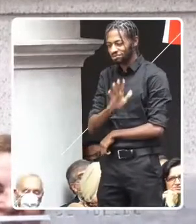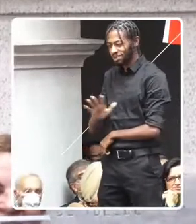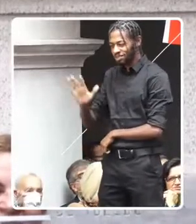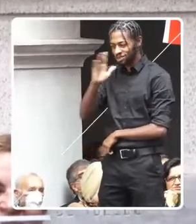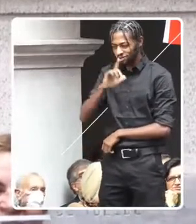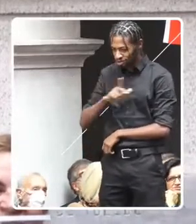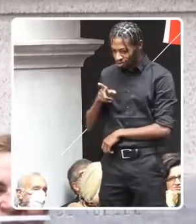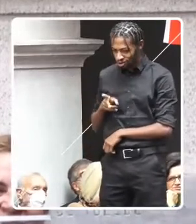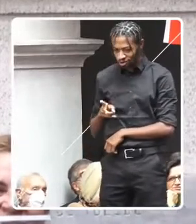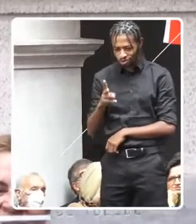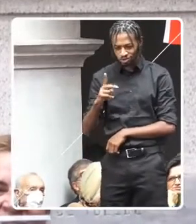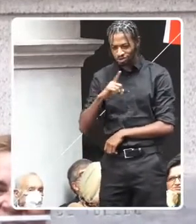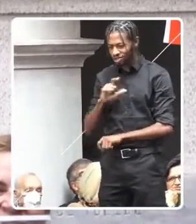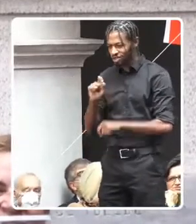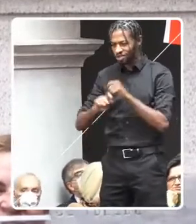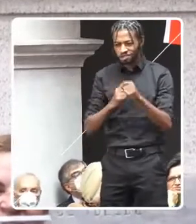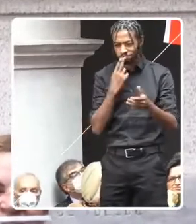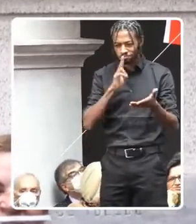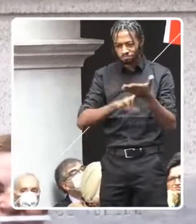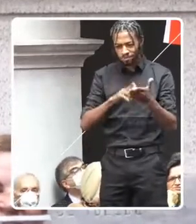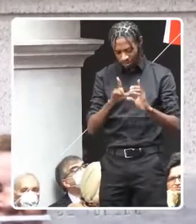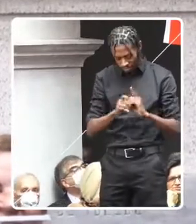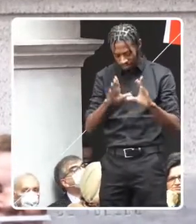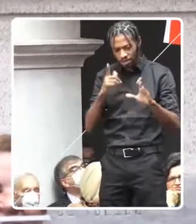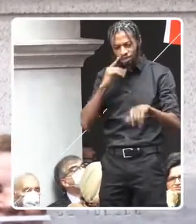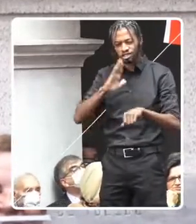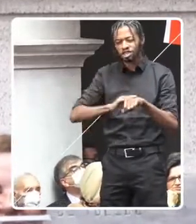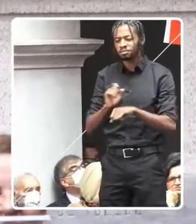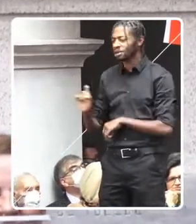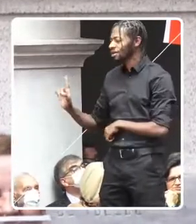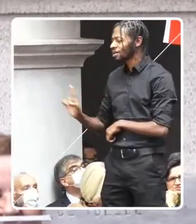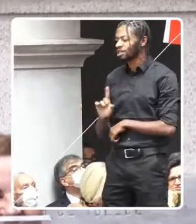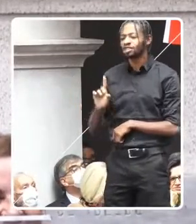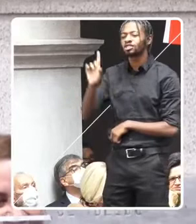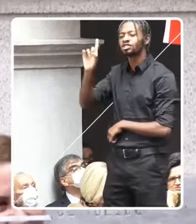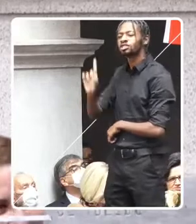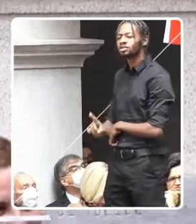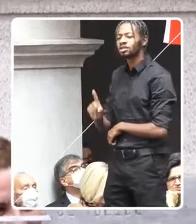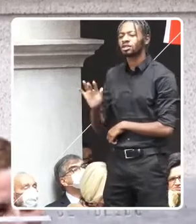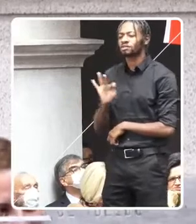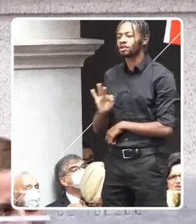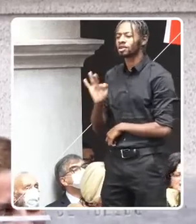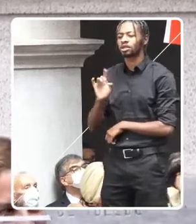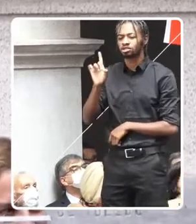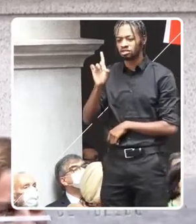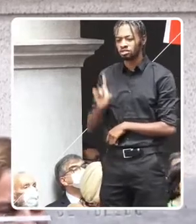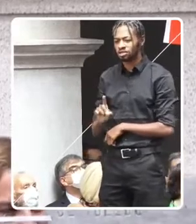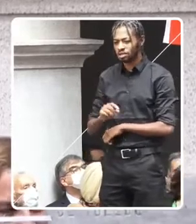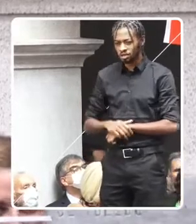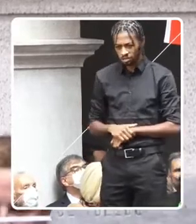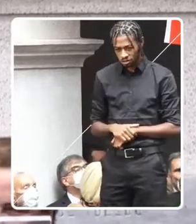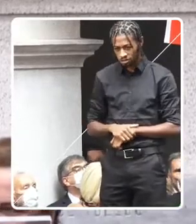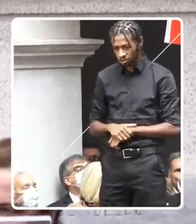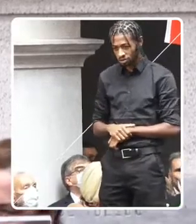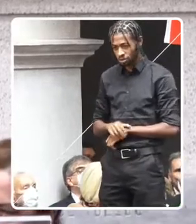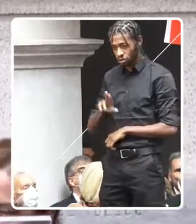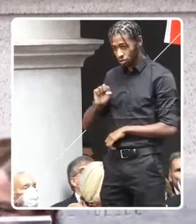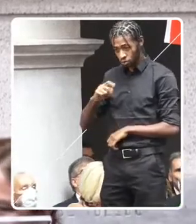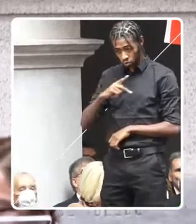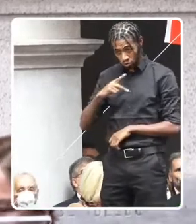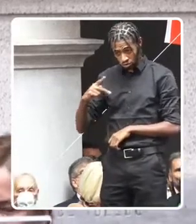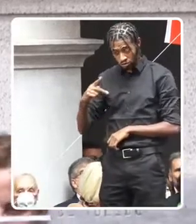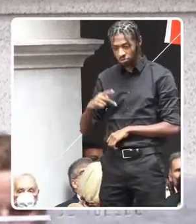E dando prosseguimento ao nosso ato, nós vamos chamar aqui o diretor da Faculdade de Direito da Universidade de São